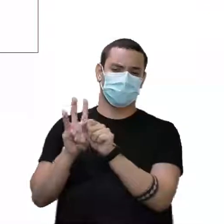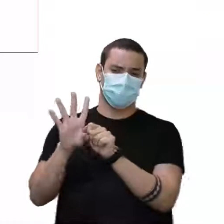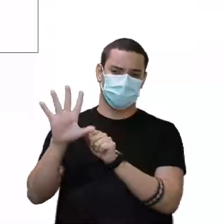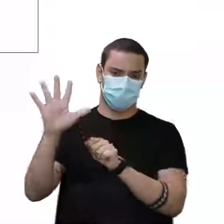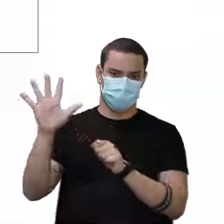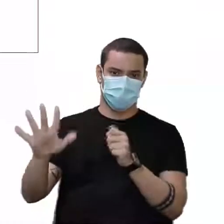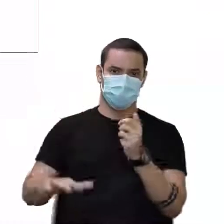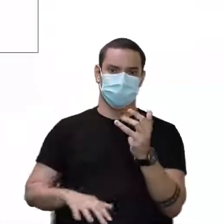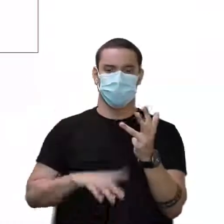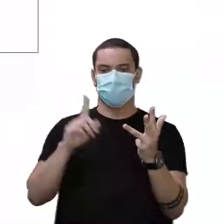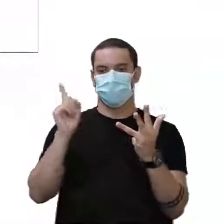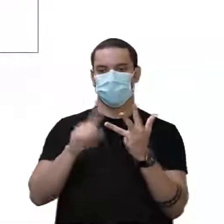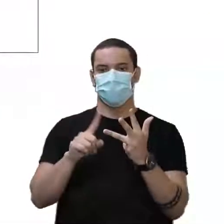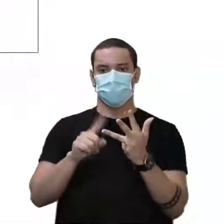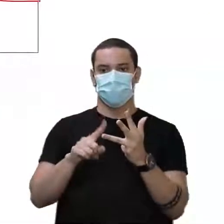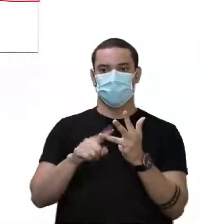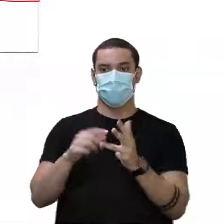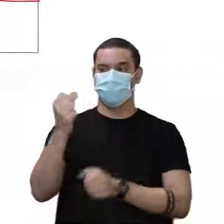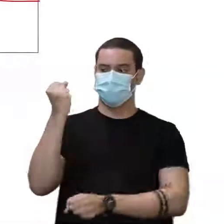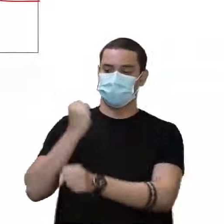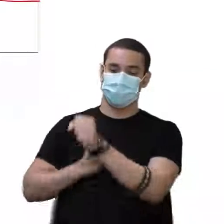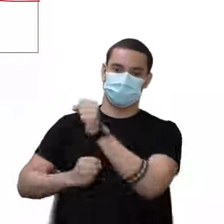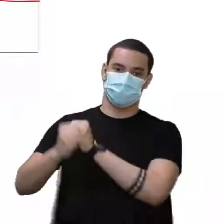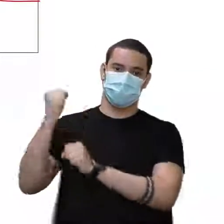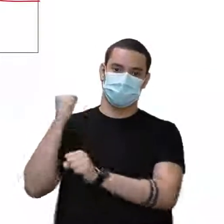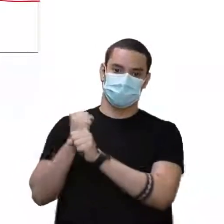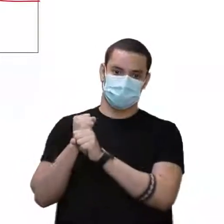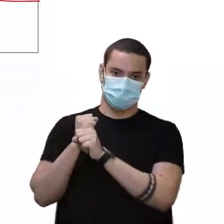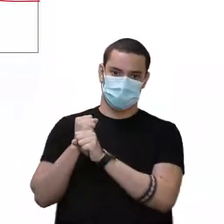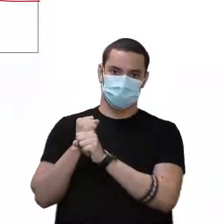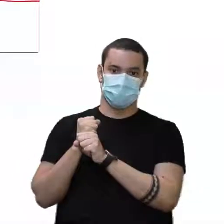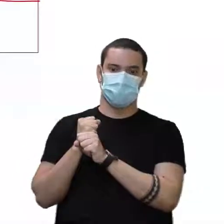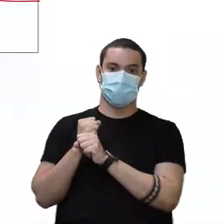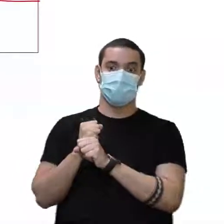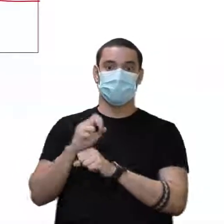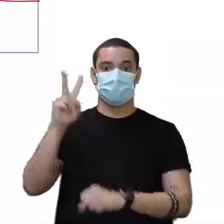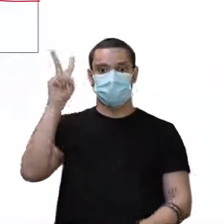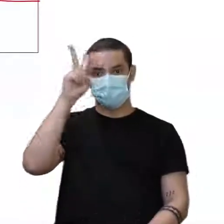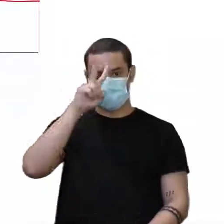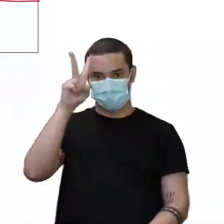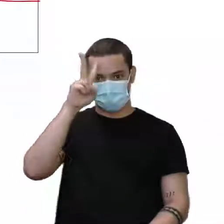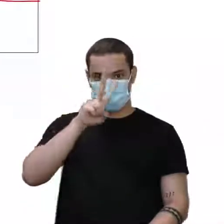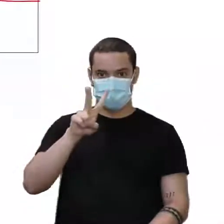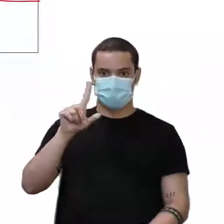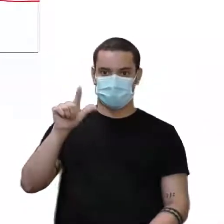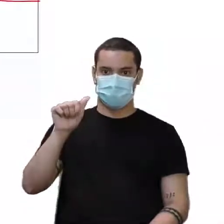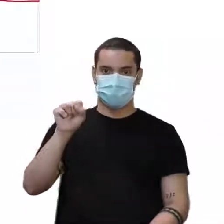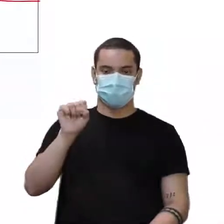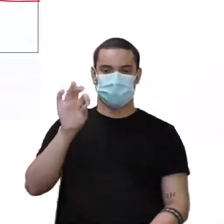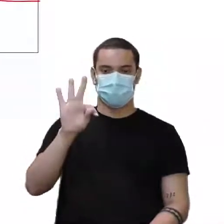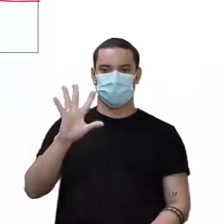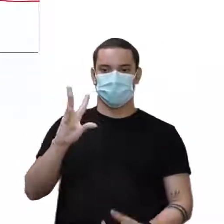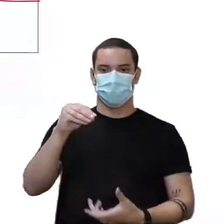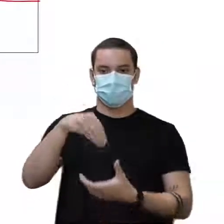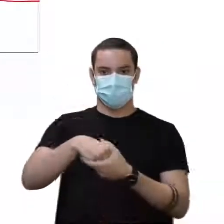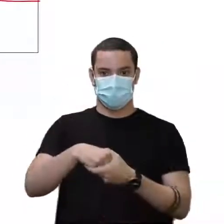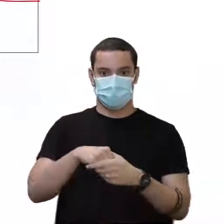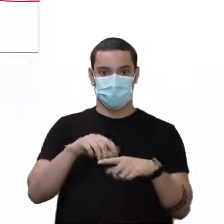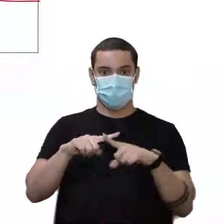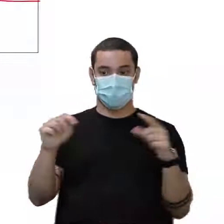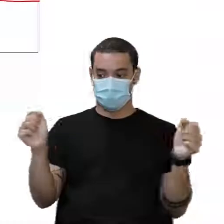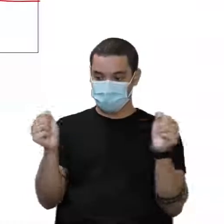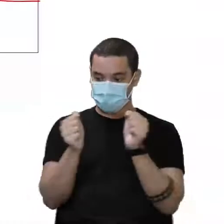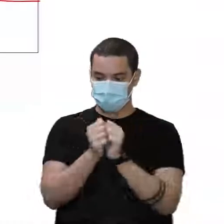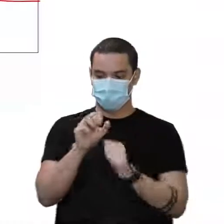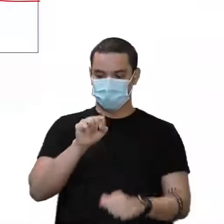meses. Since last year, desde o ano passado. Lembrando que o last vem no meu presente perfeito, mas junto com o